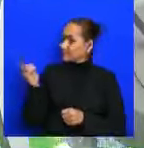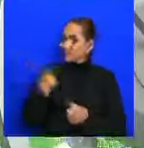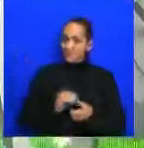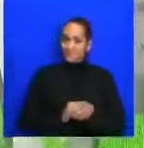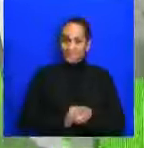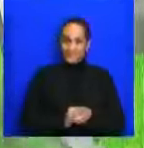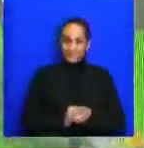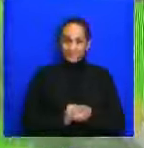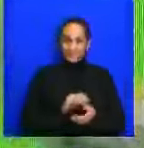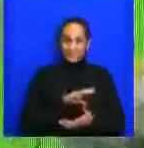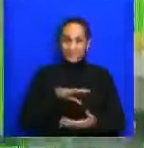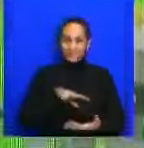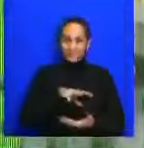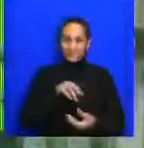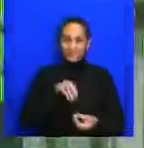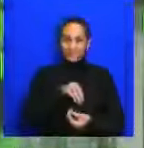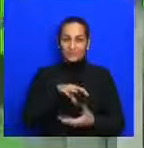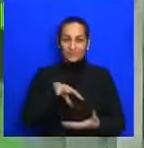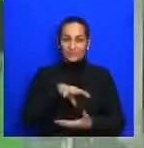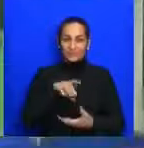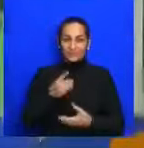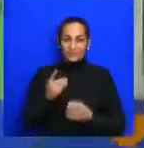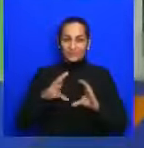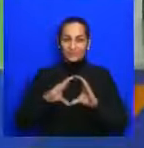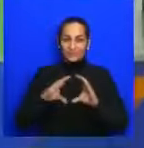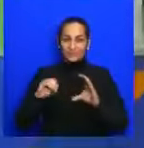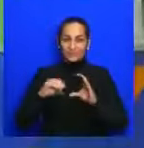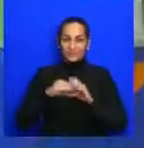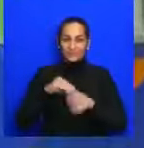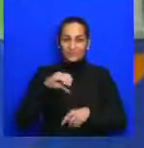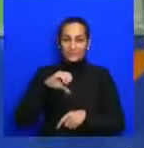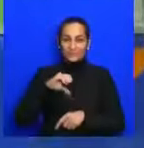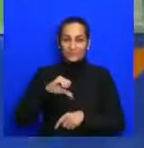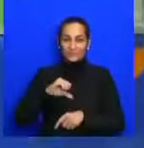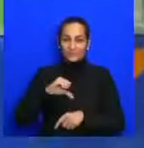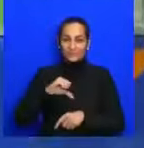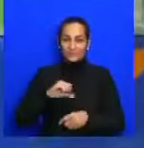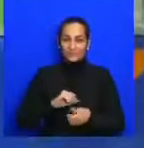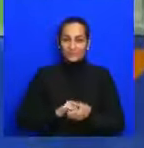valendo. Globo recarregado, embaralhando 10 bolas numeradas de 0 a 9.